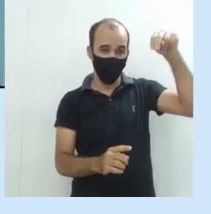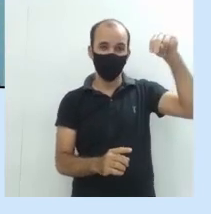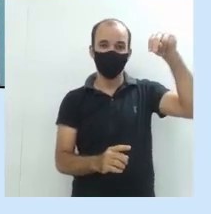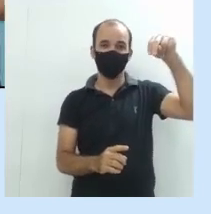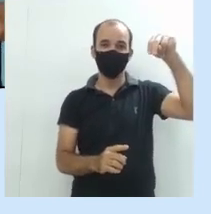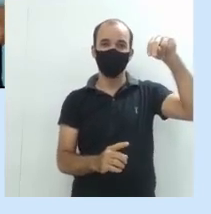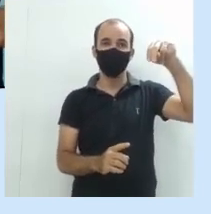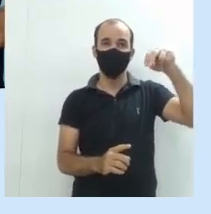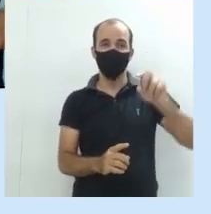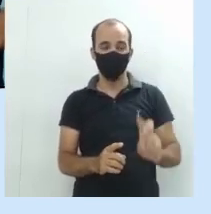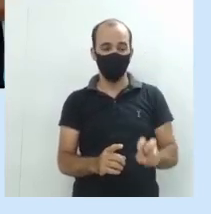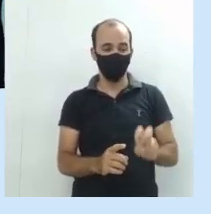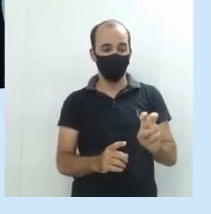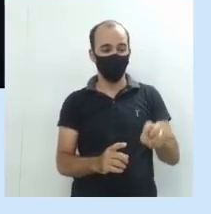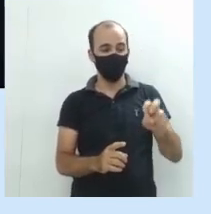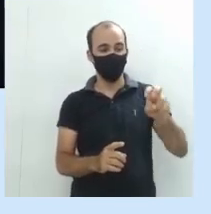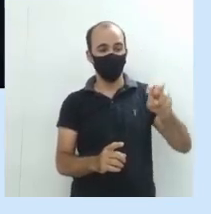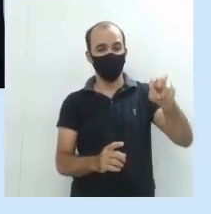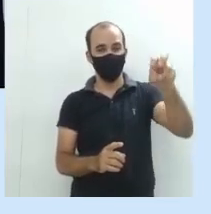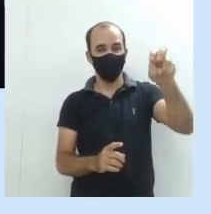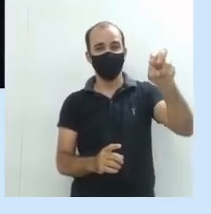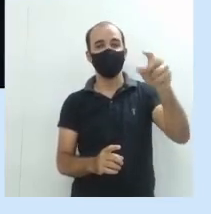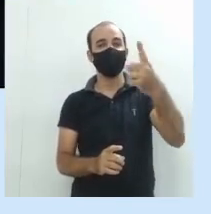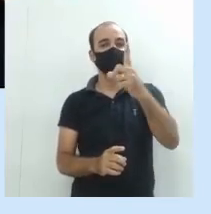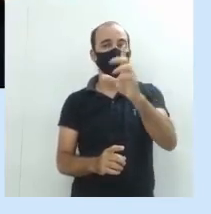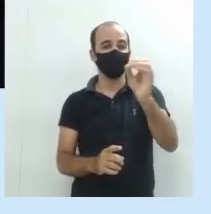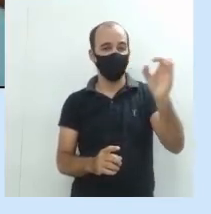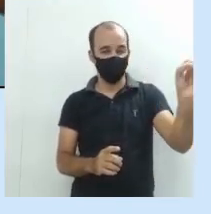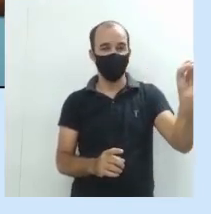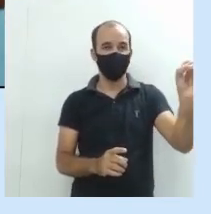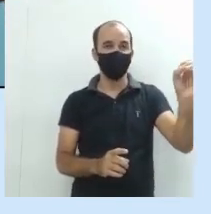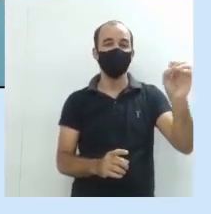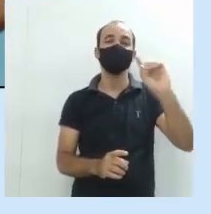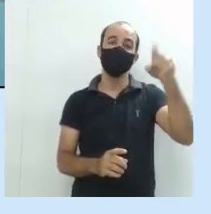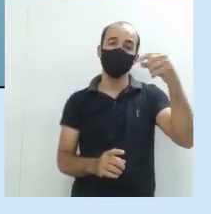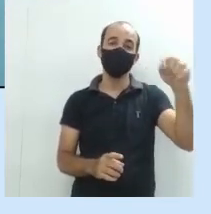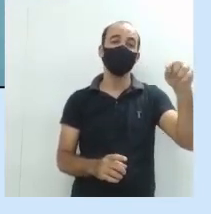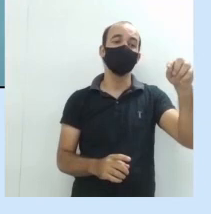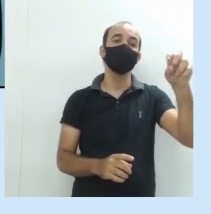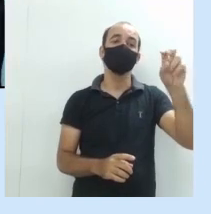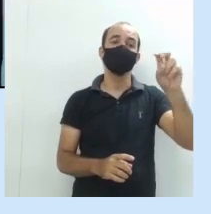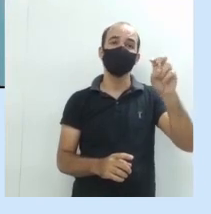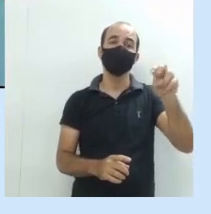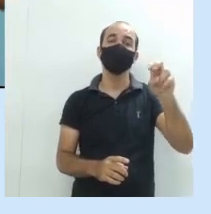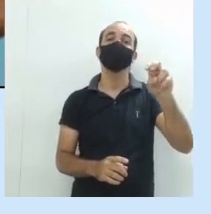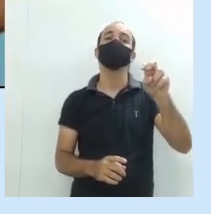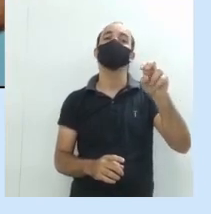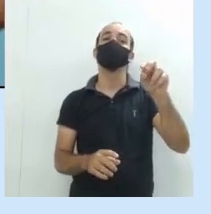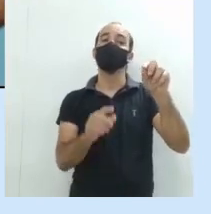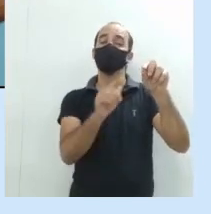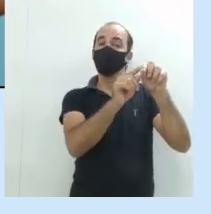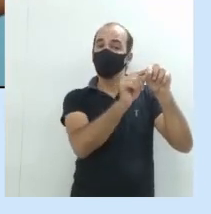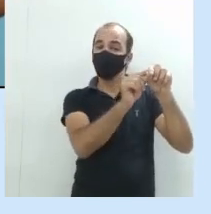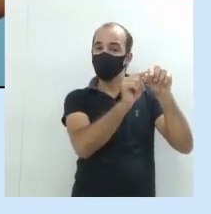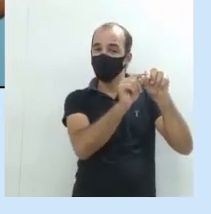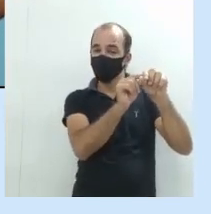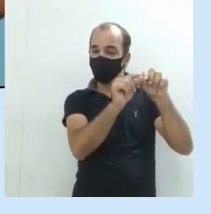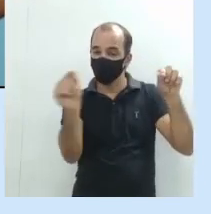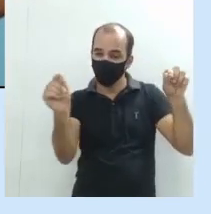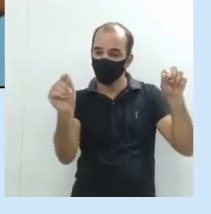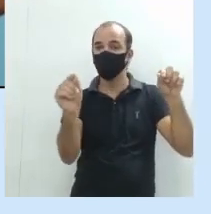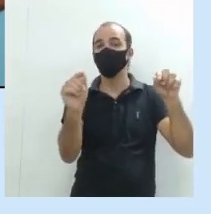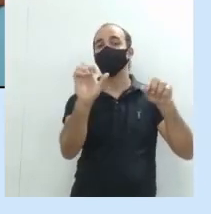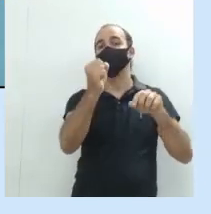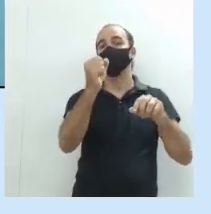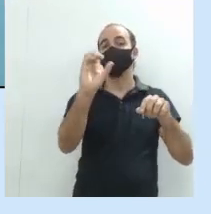Olha o vetor ali. Depois deslocou 80 metros de oeste para leste. Olha o outro